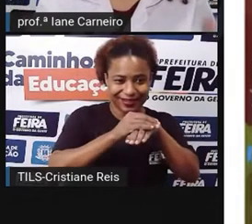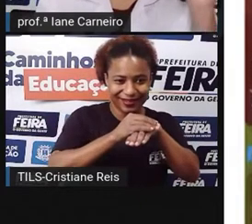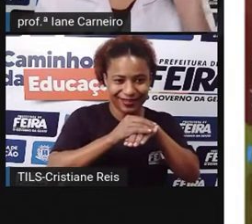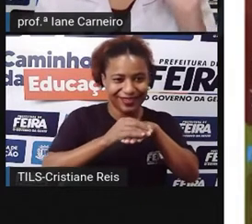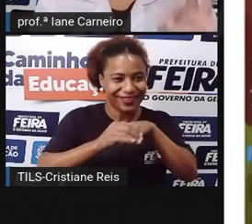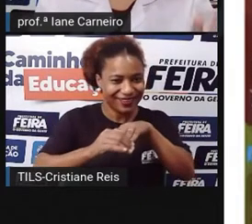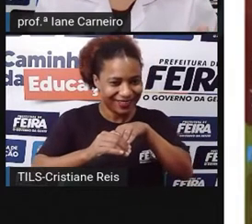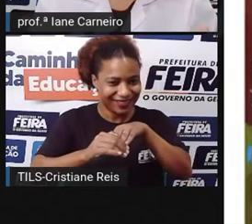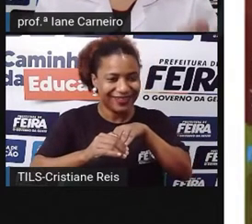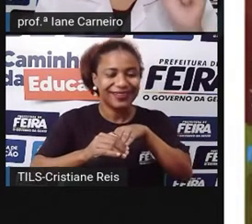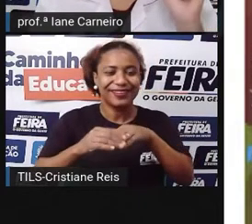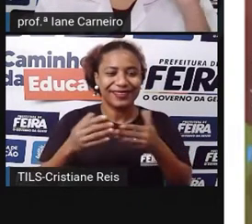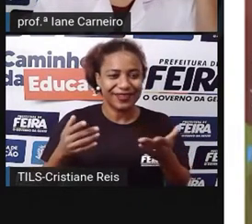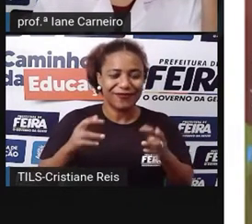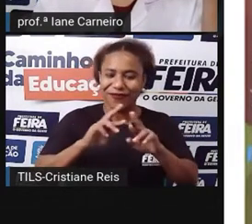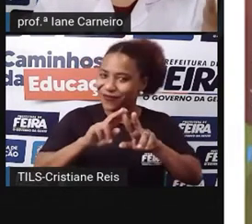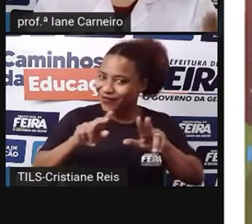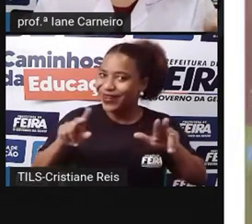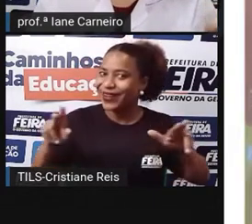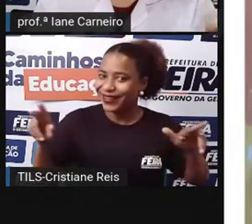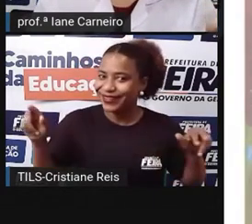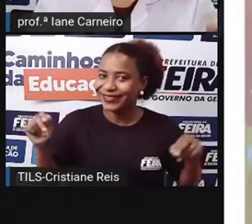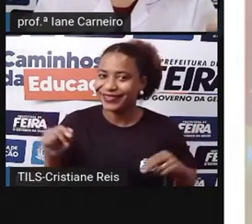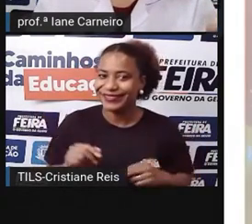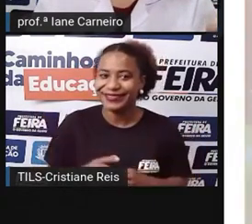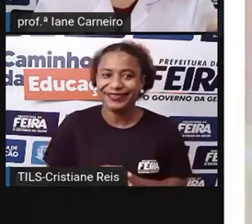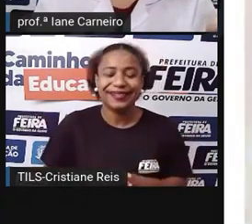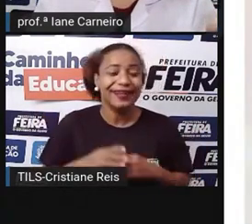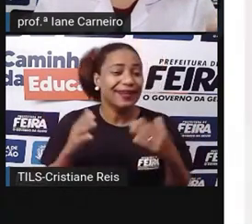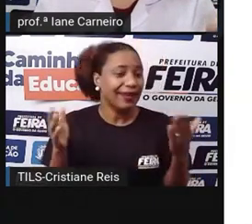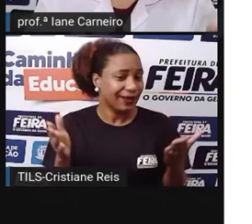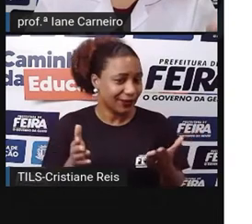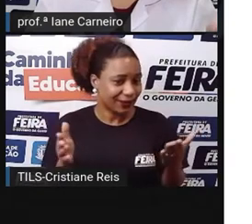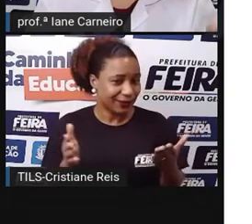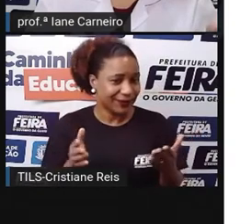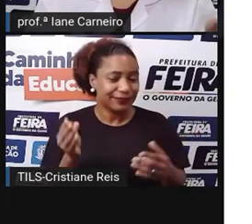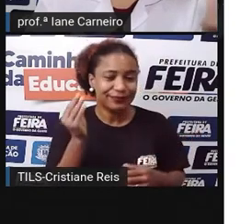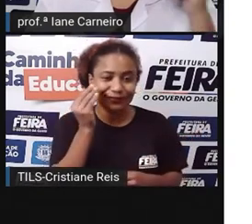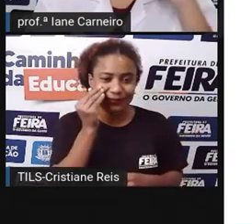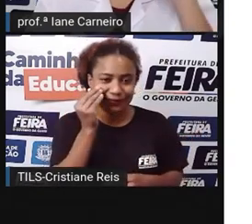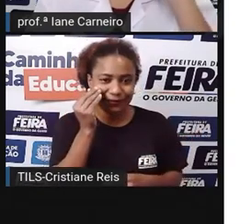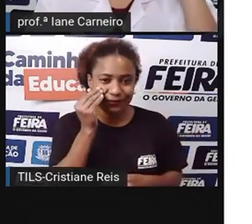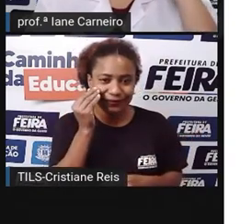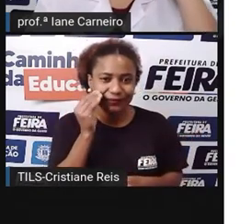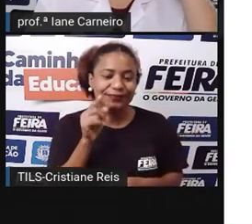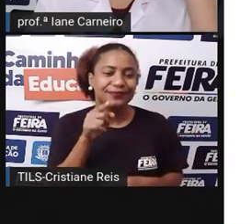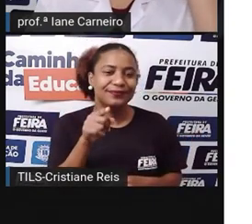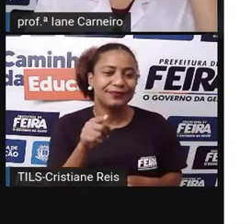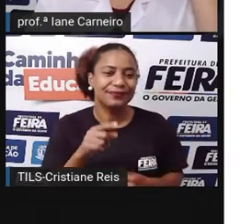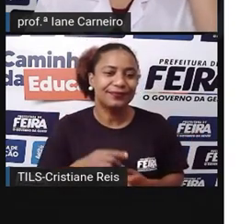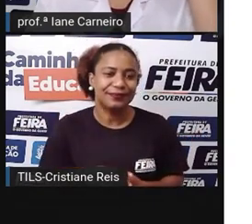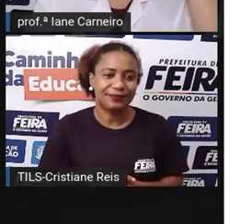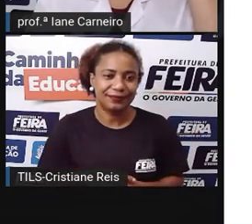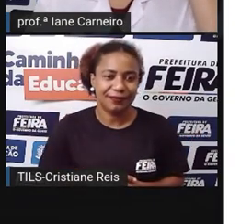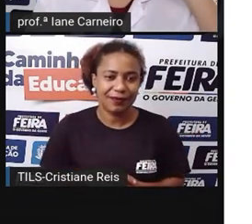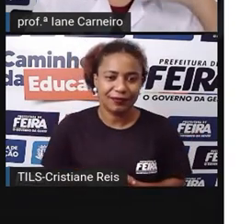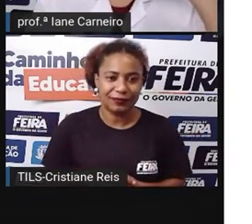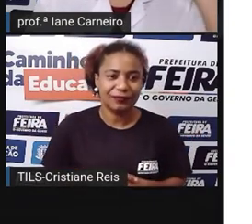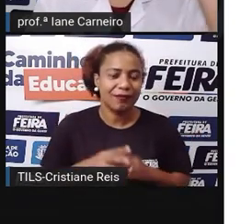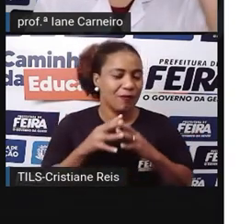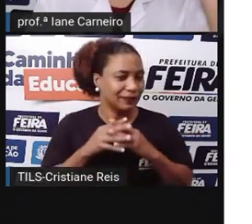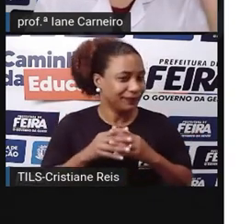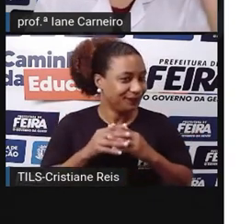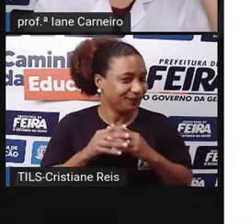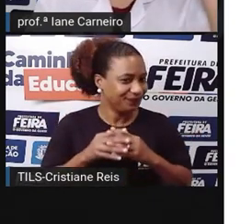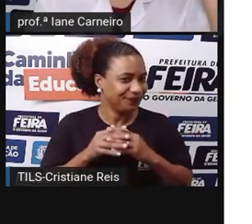certo? Essa é a tradicional. E agora a Pró vai mostrar para vocês, ó. Ah, não, agora não, a Pró se atrapalhou. A